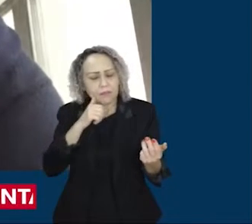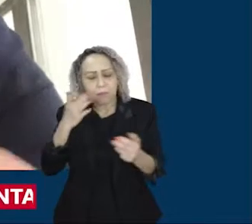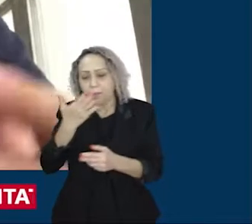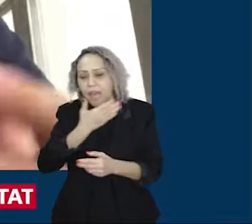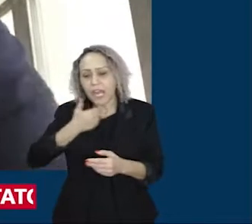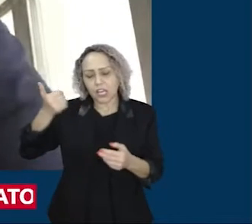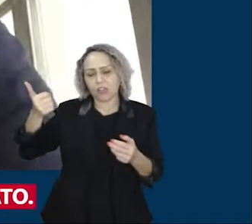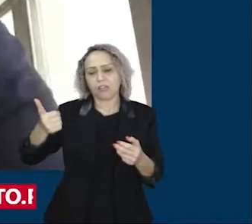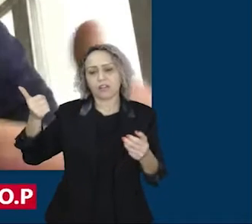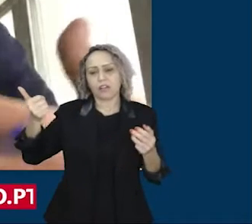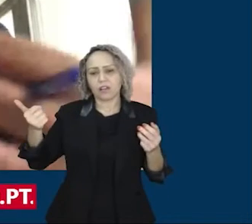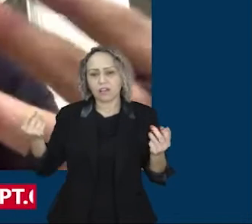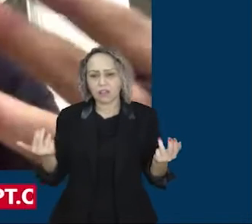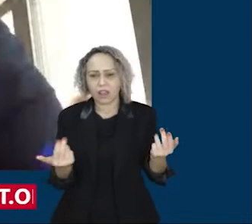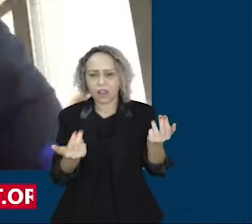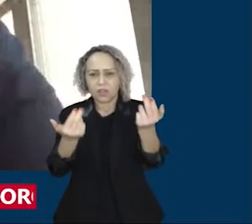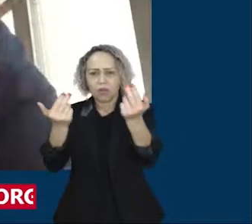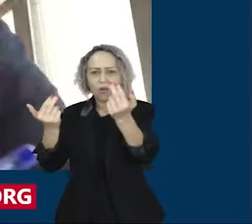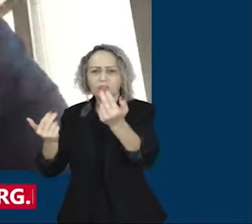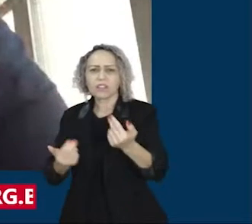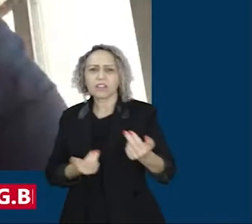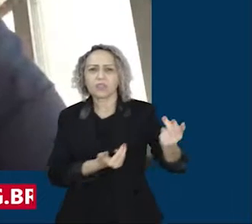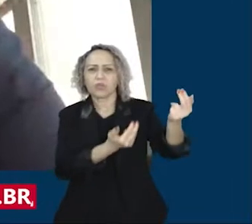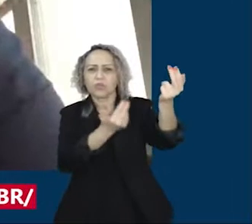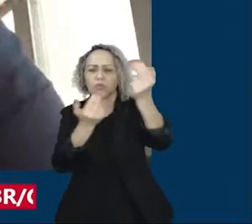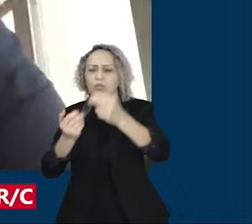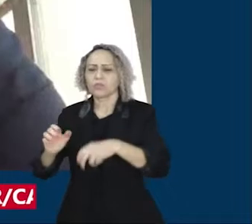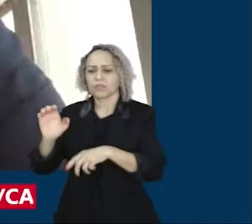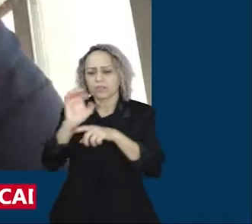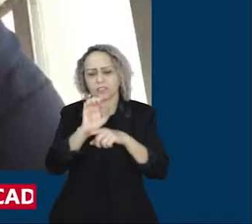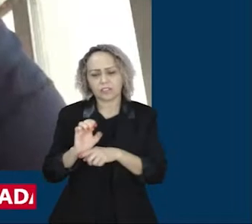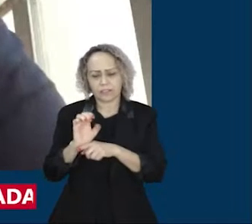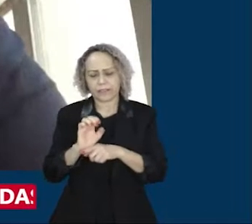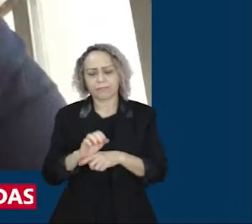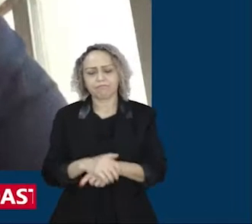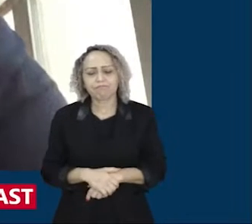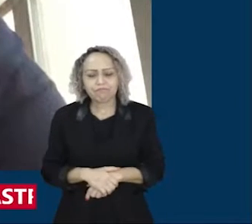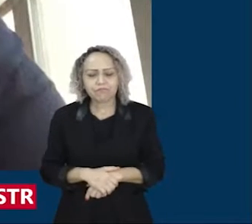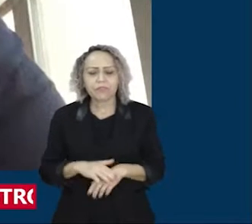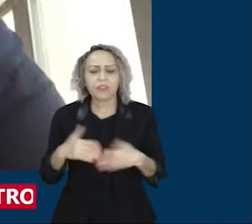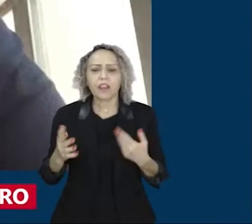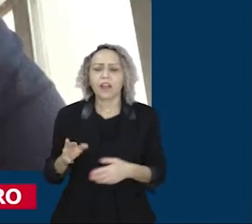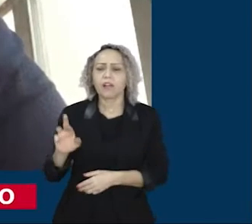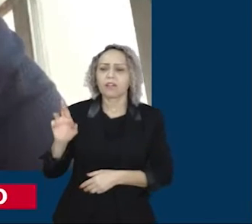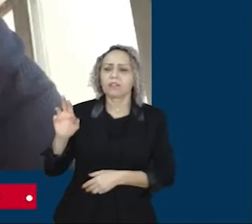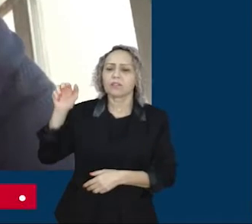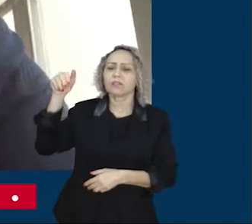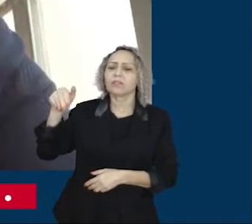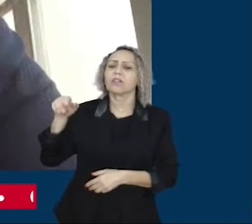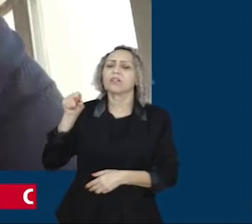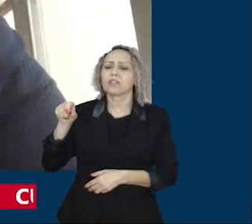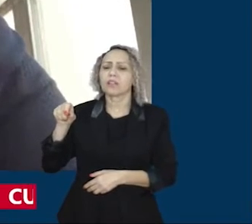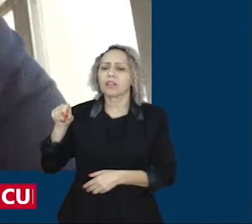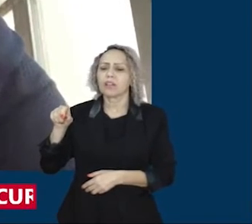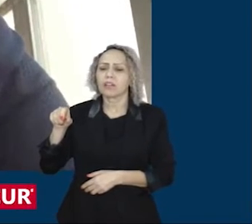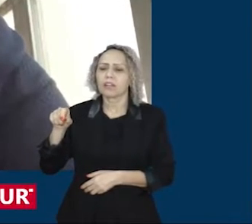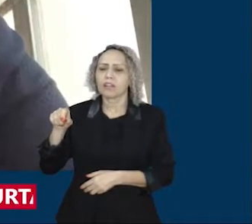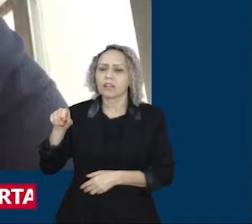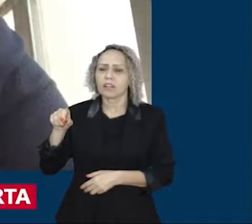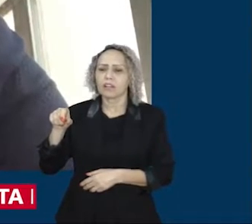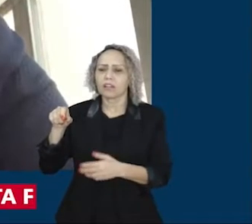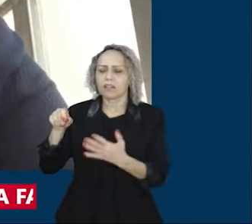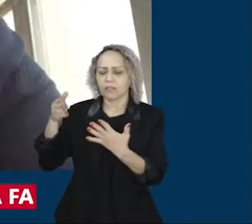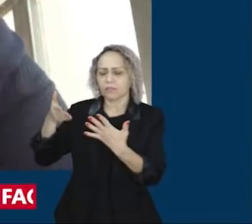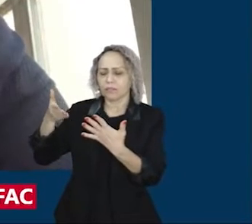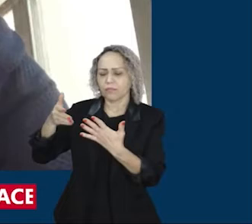por questão até da imposição e do crescimento da economia dos estados vizinhos, e o Rio Grande do Norte é um desses estados. Então, é um